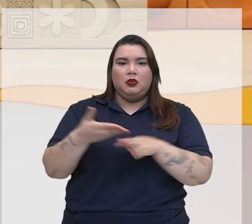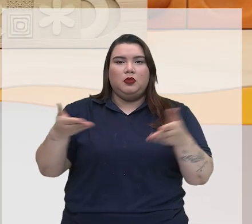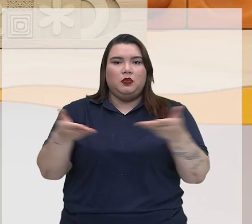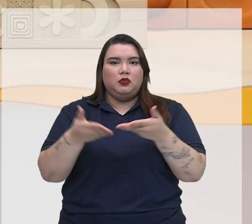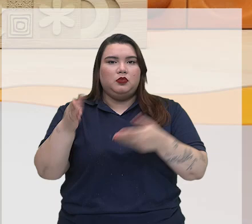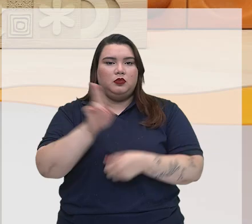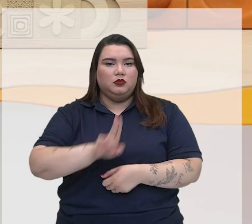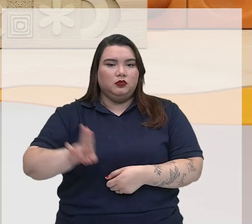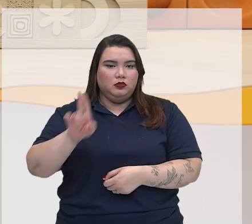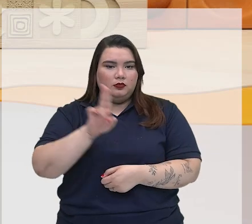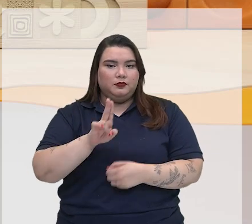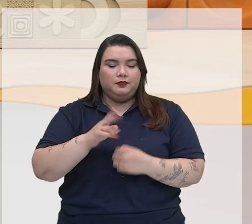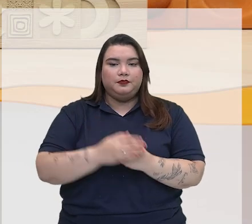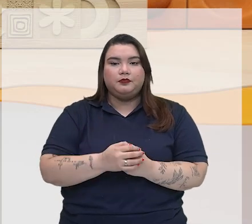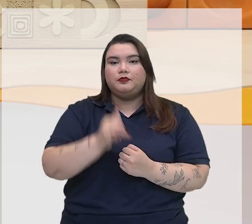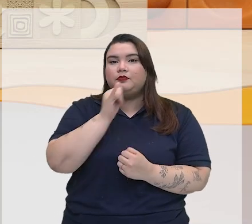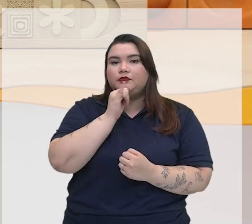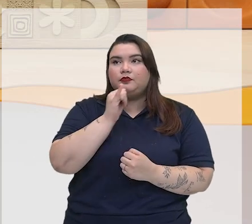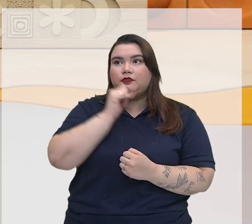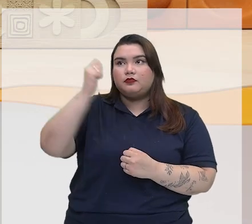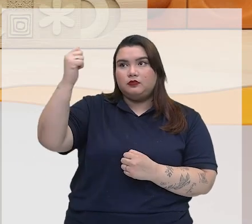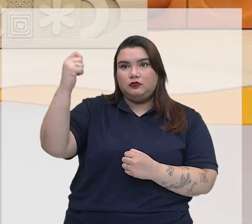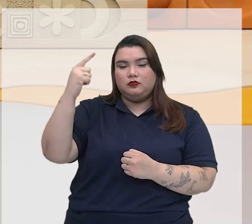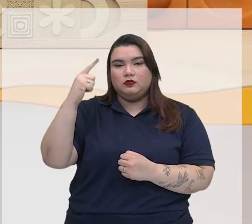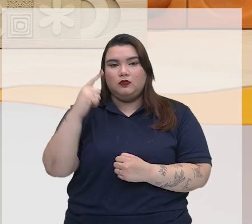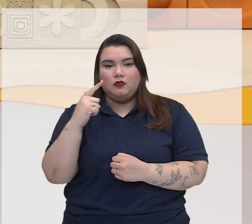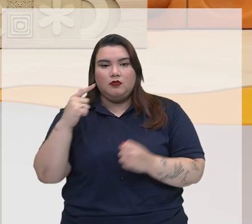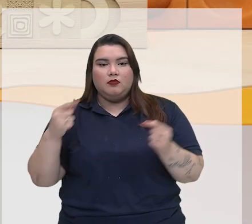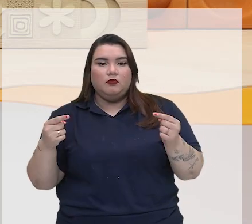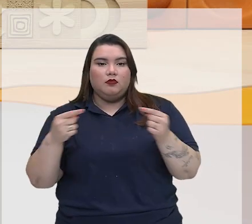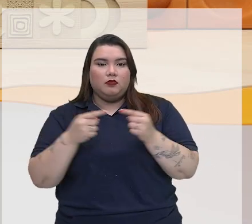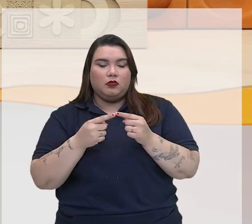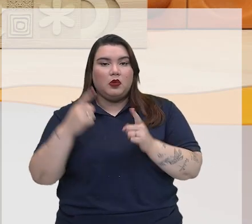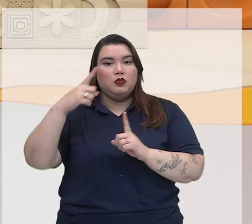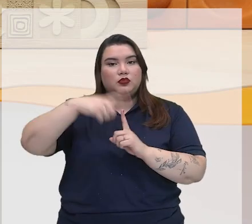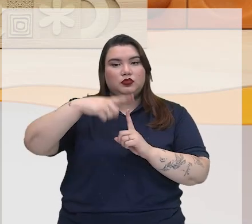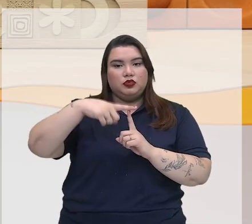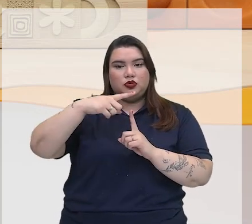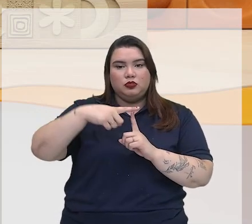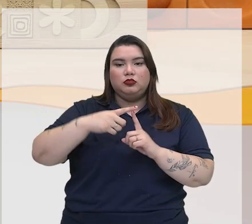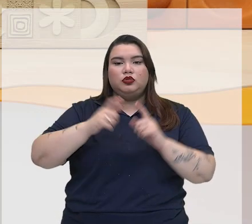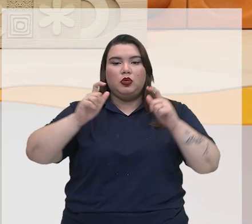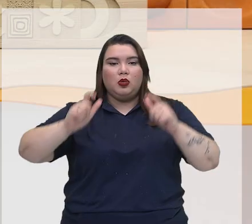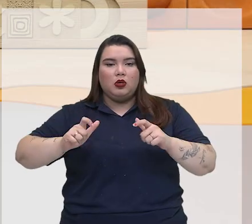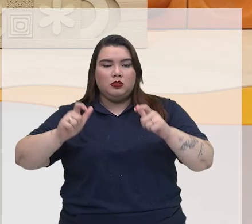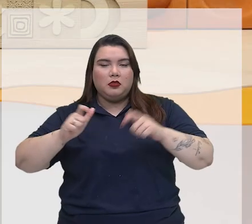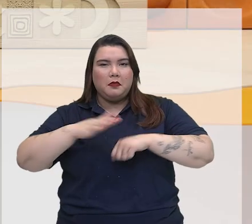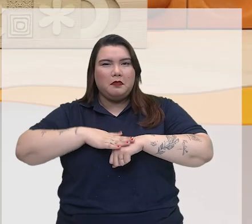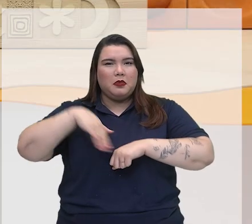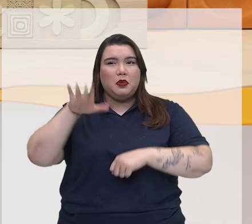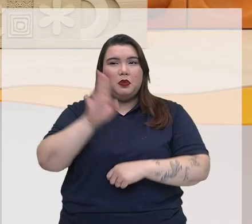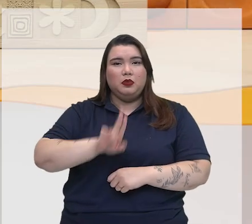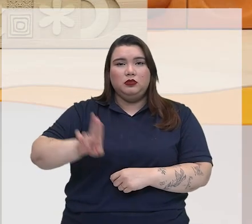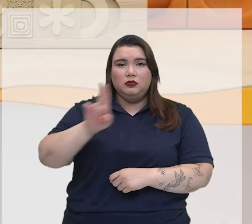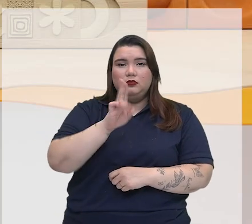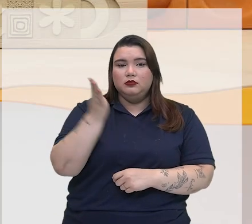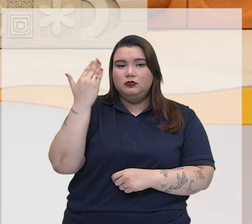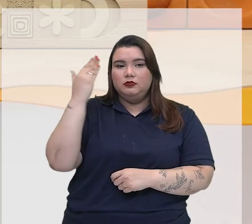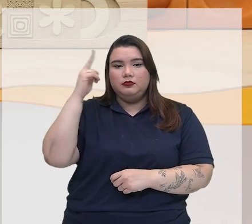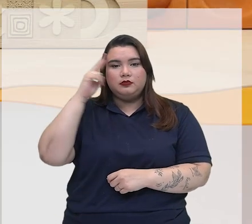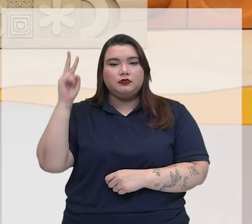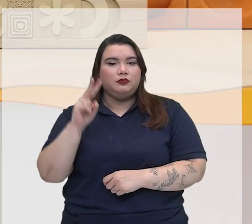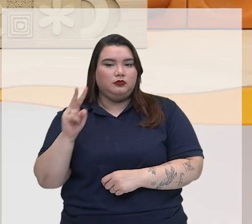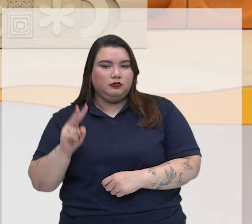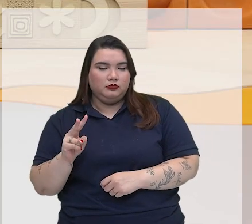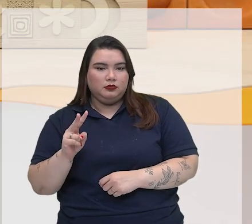utilizados. O sol, por exemplo, ele era um meio de orientação muito utilizado na